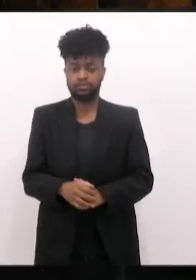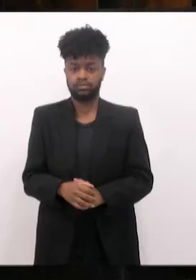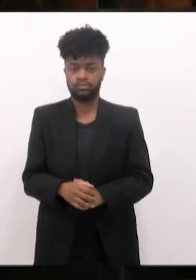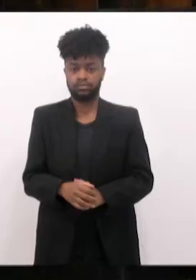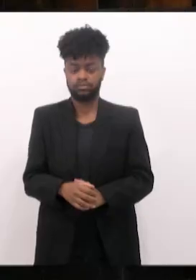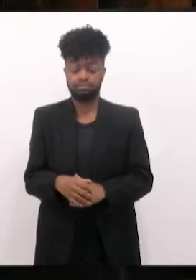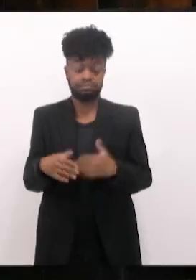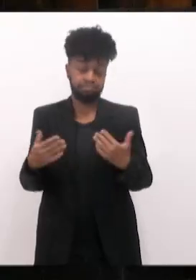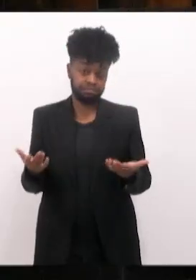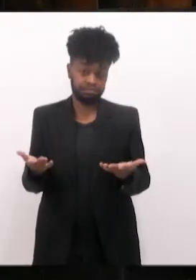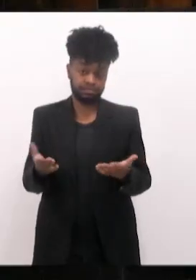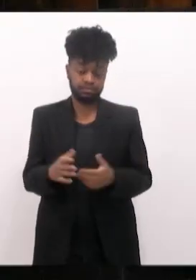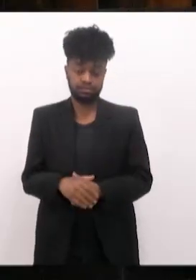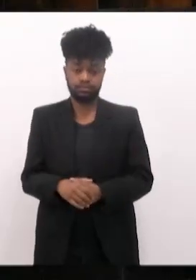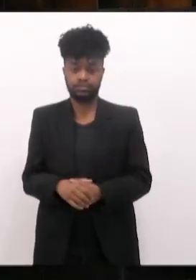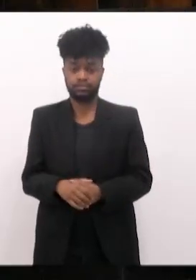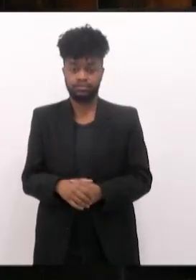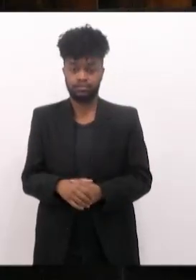E aí,